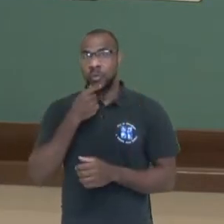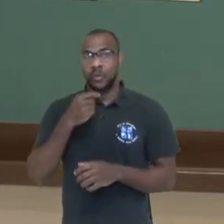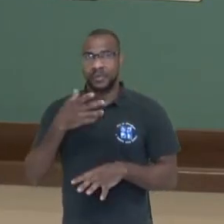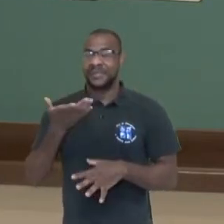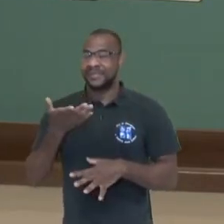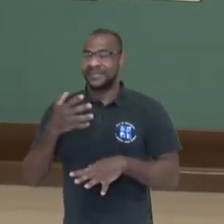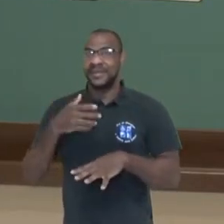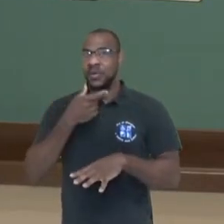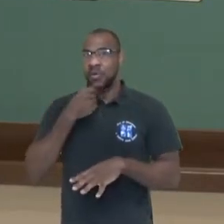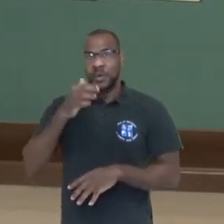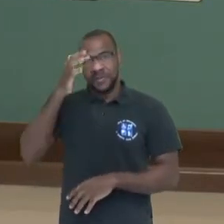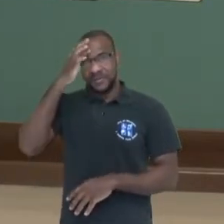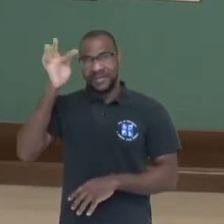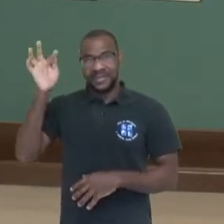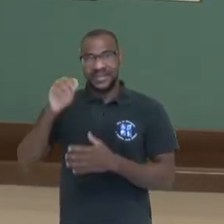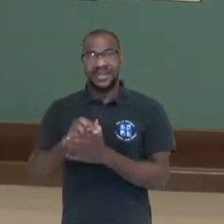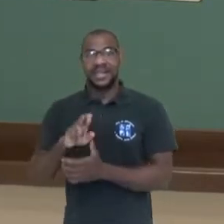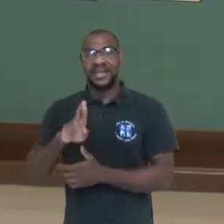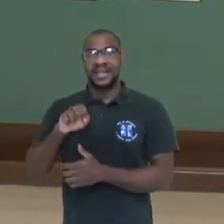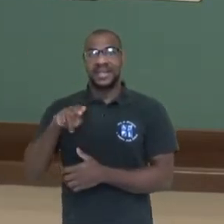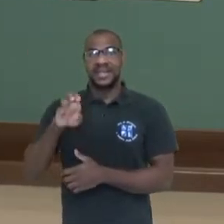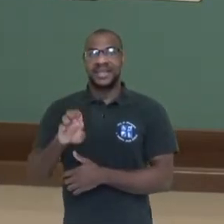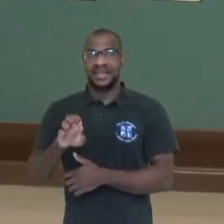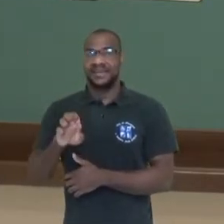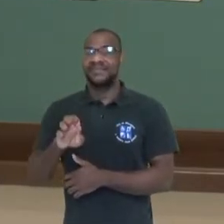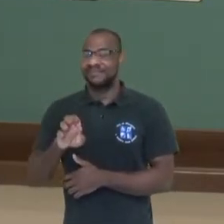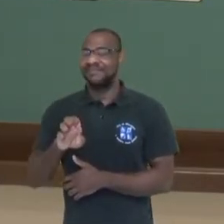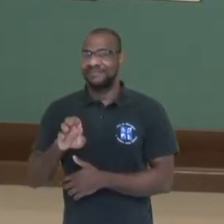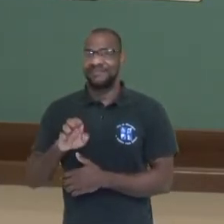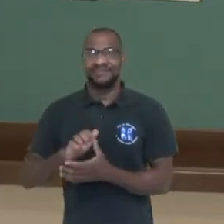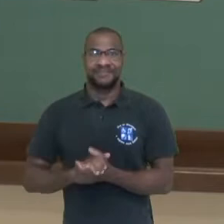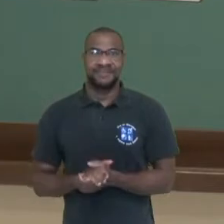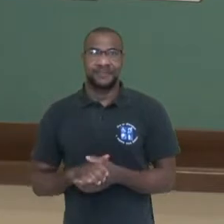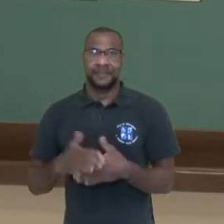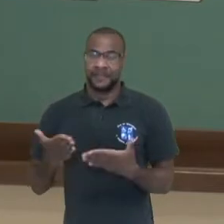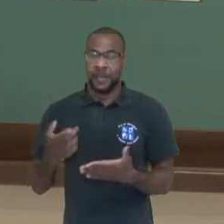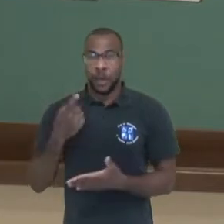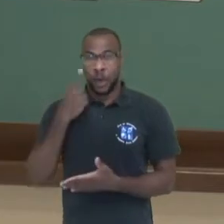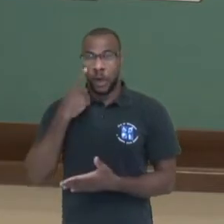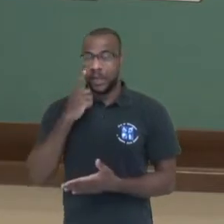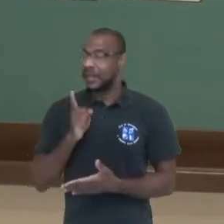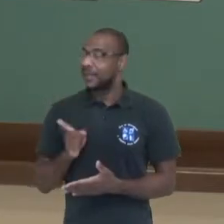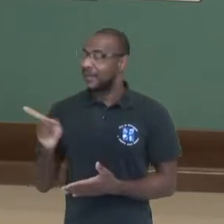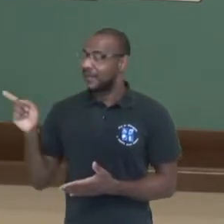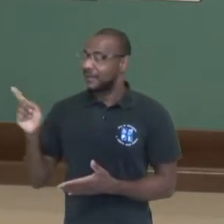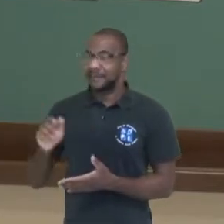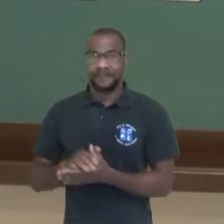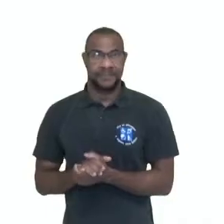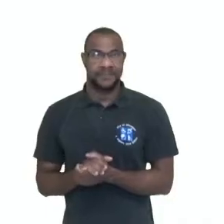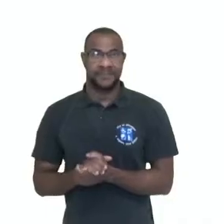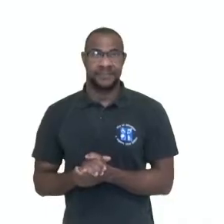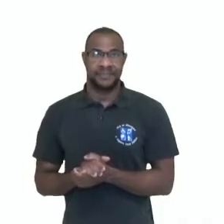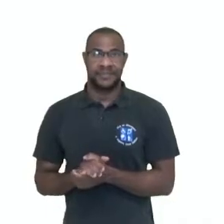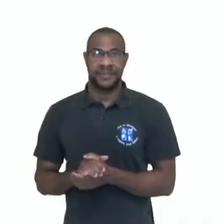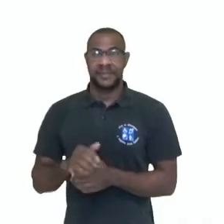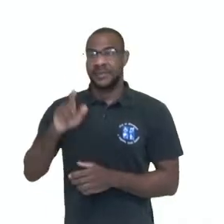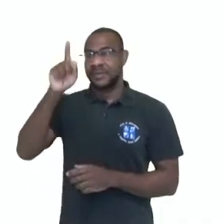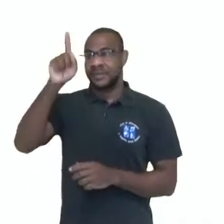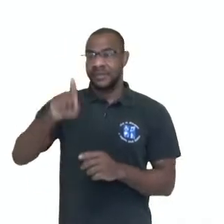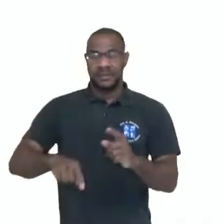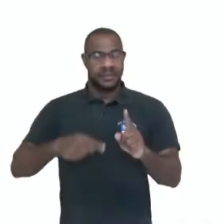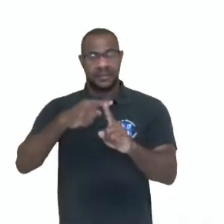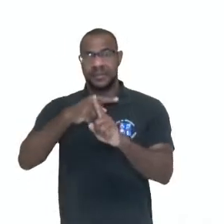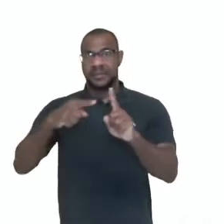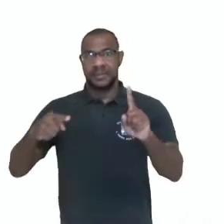lá e a minha vida? Tudo, segura aí, tudo. O plano cartesiano ele é composto por